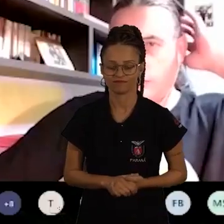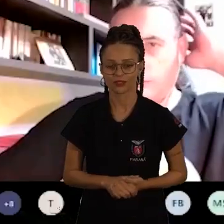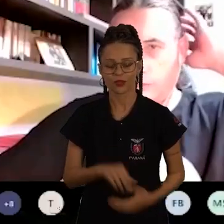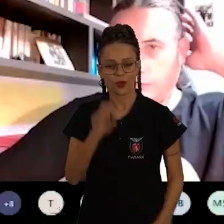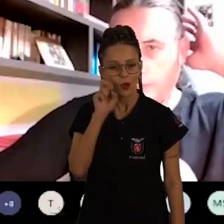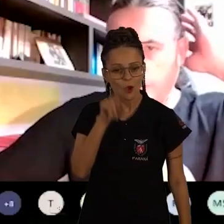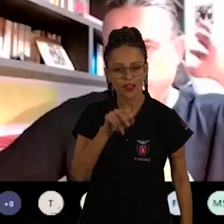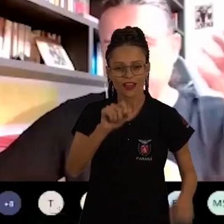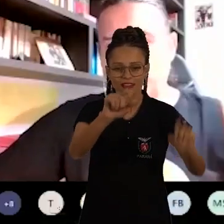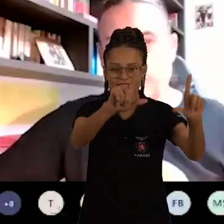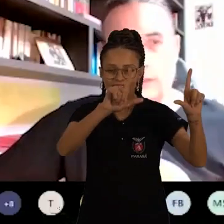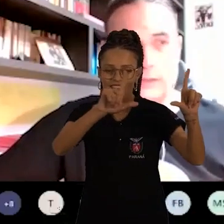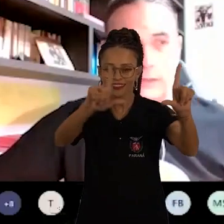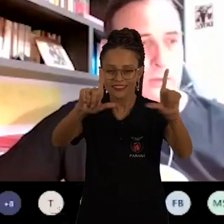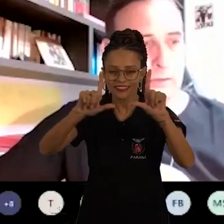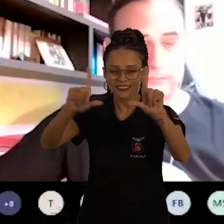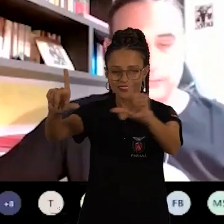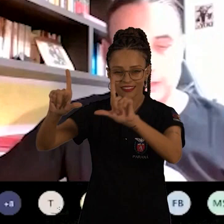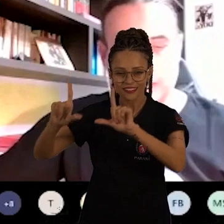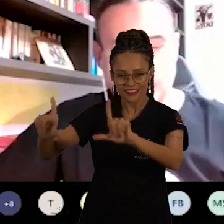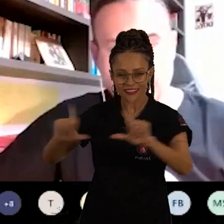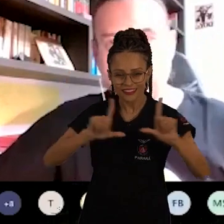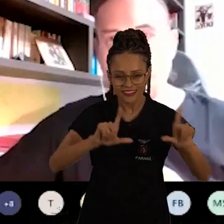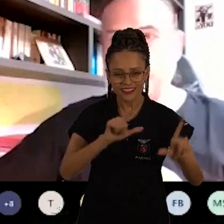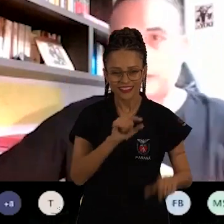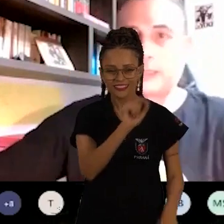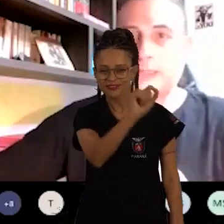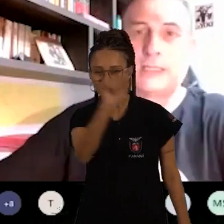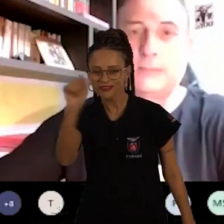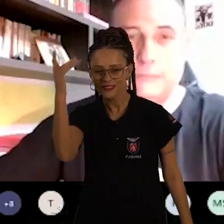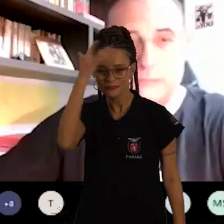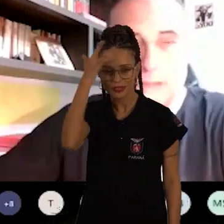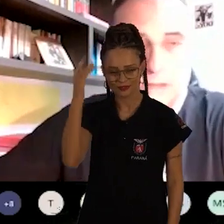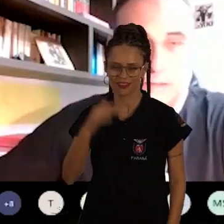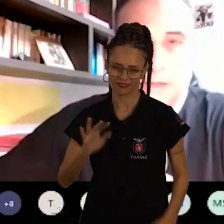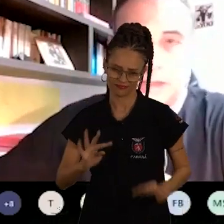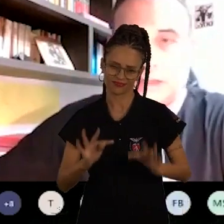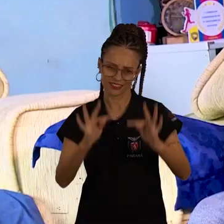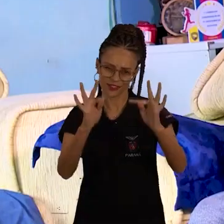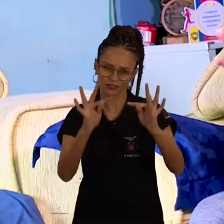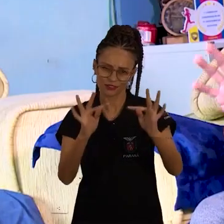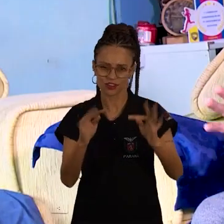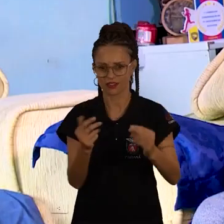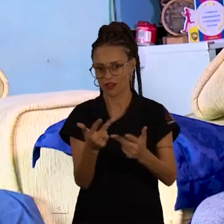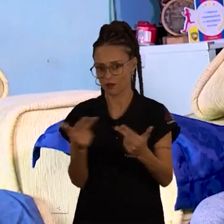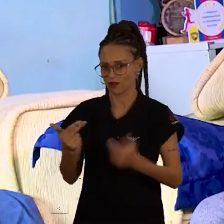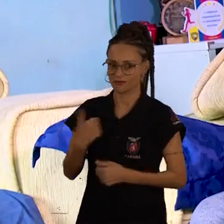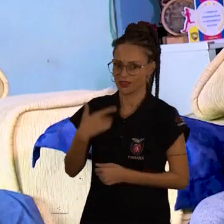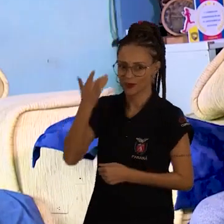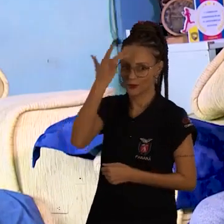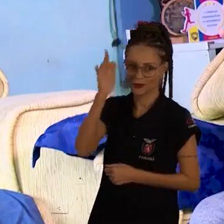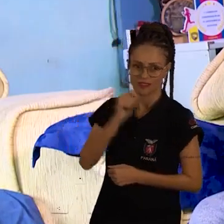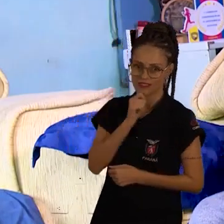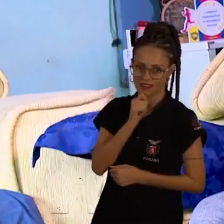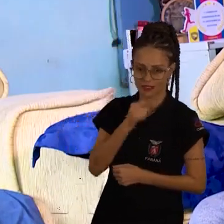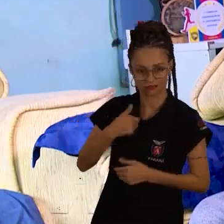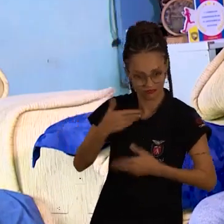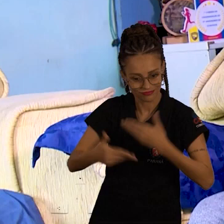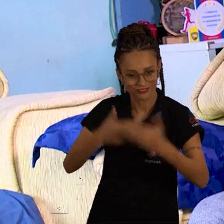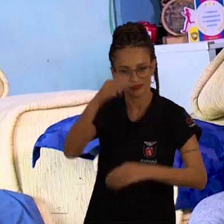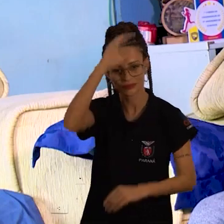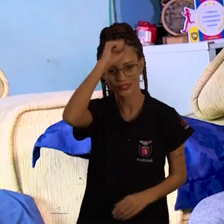Você olhar lá as telinhas lá, um monte de gente, umas coisas de modernidade que muita coisa eu não sei ainda, né? Tô aprendendo,